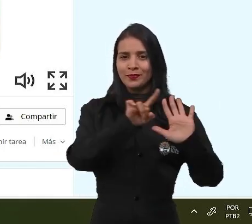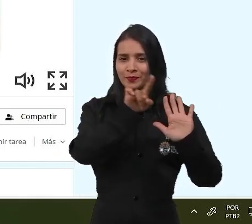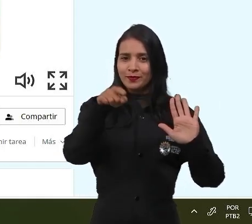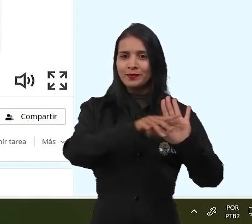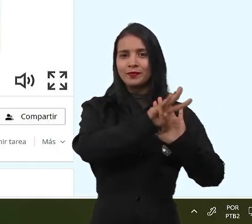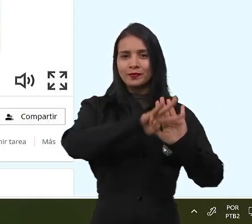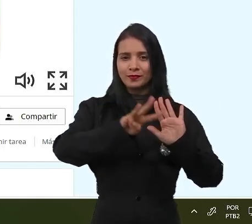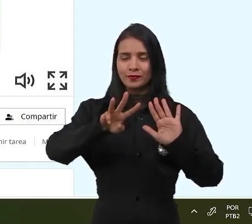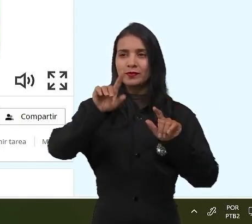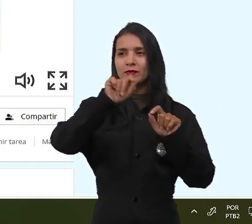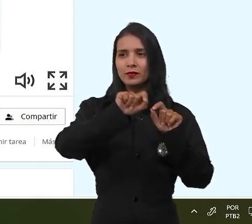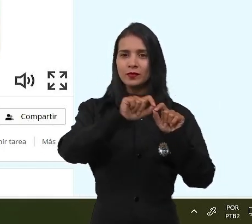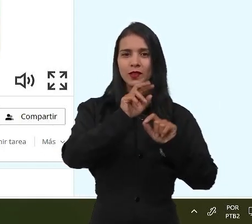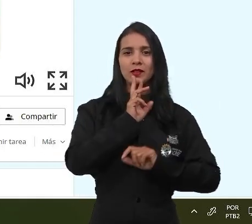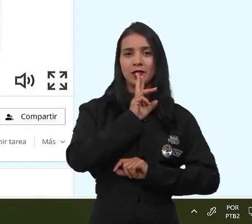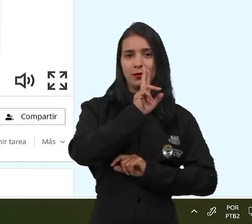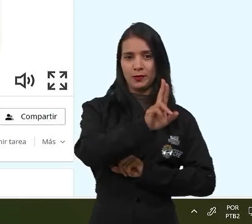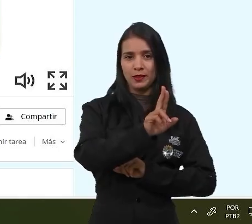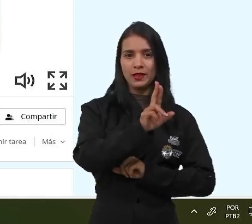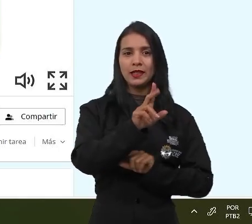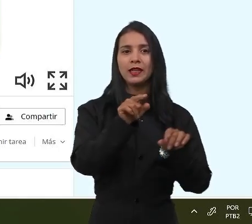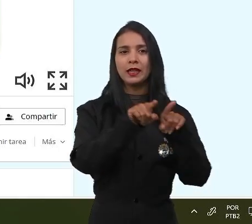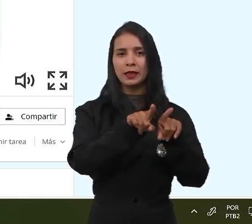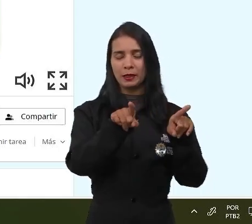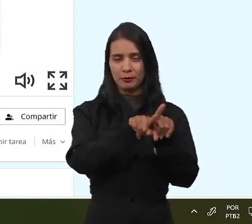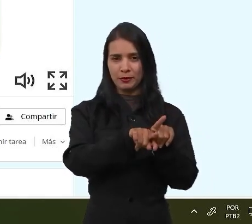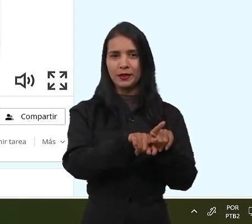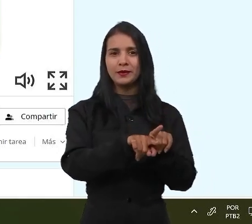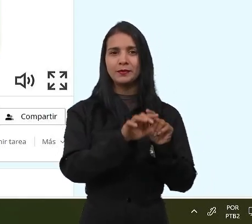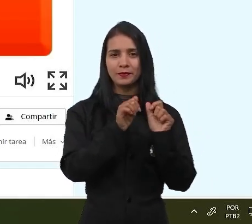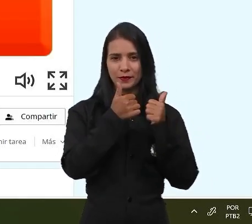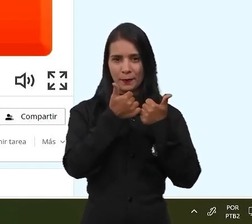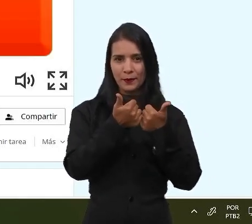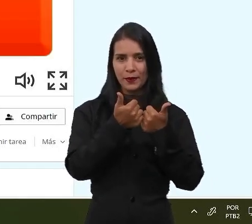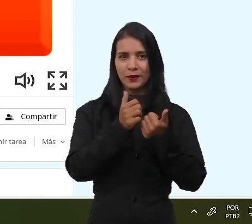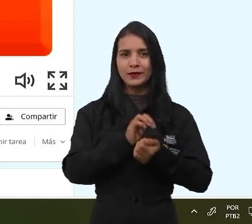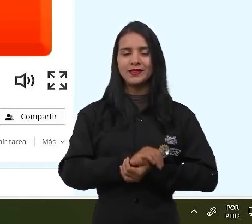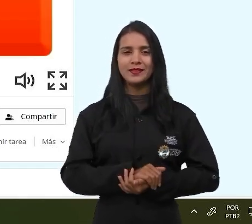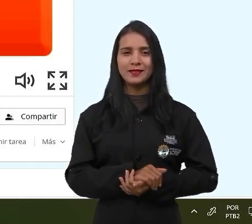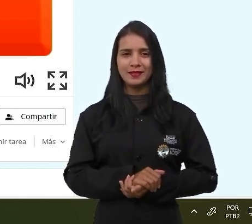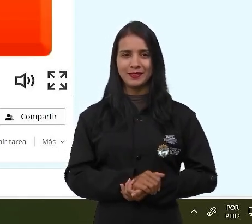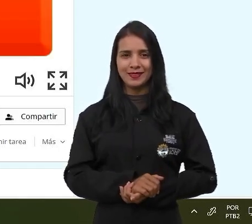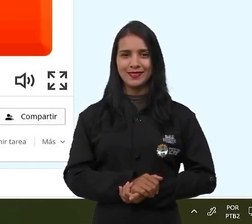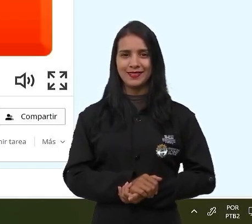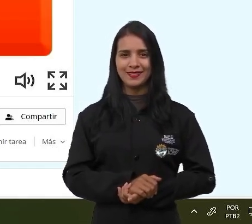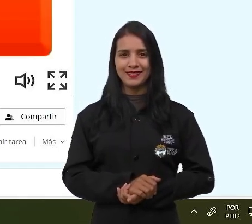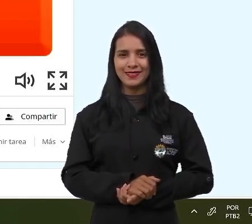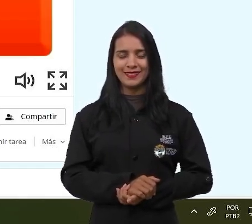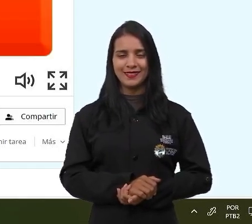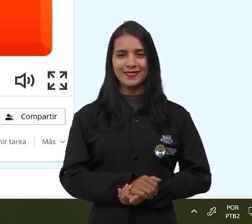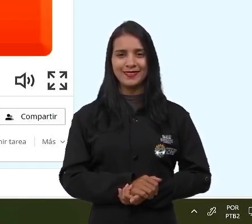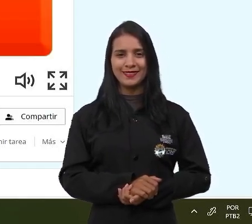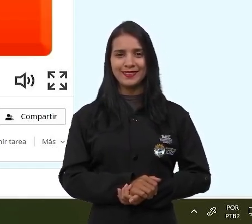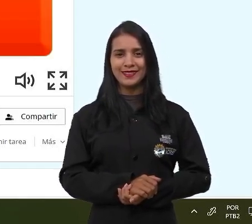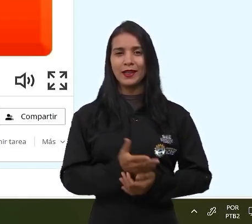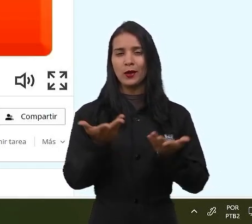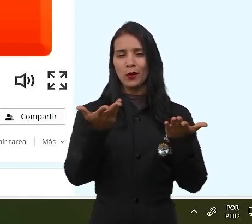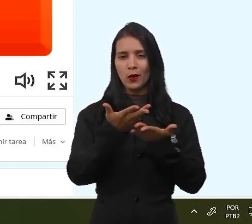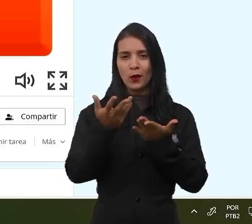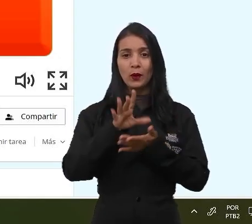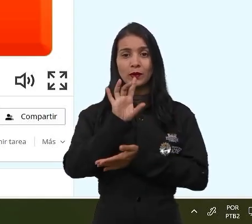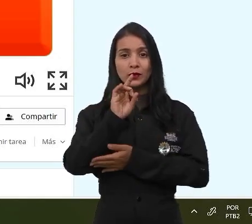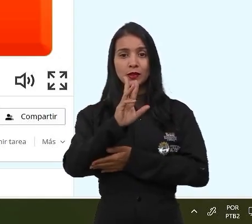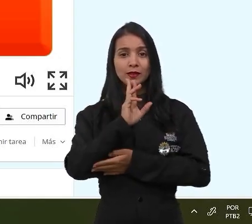depois entra lá e responde a atividade na íntegra, que a gente vai trabalhando somente aquilo que